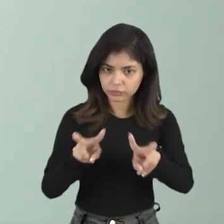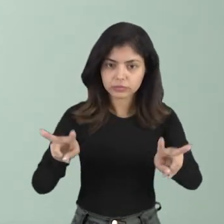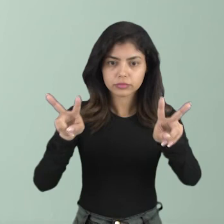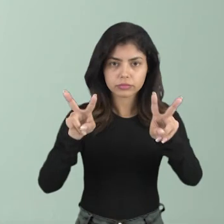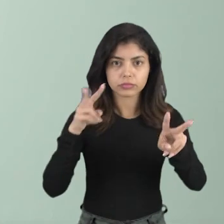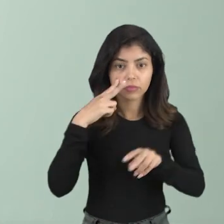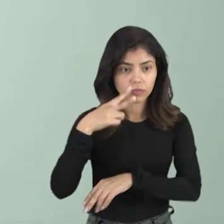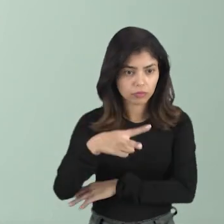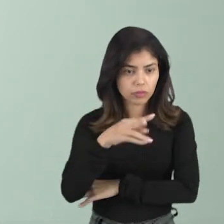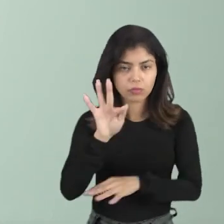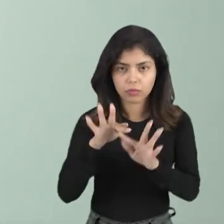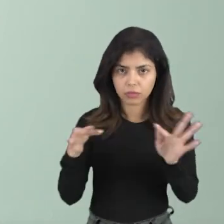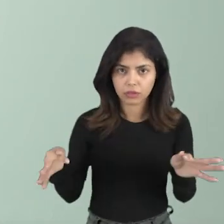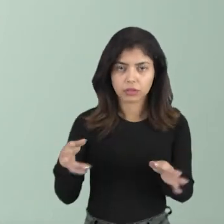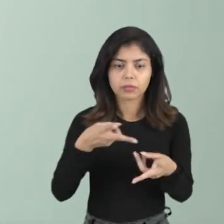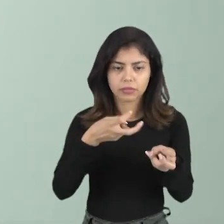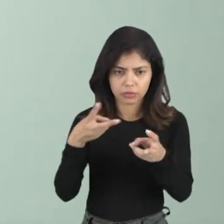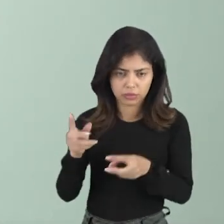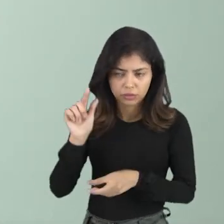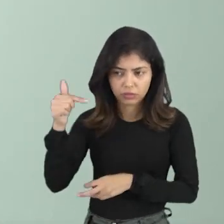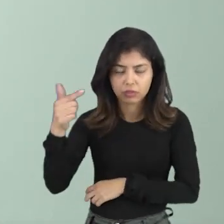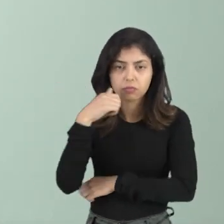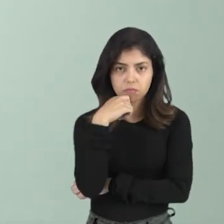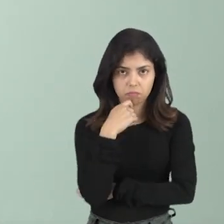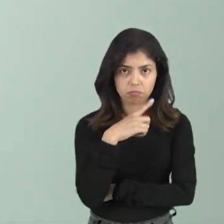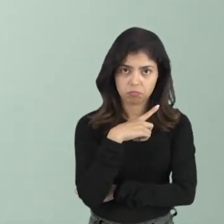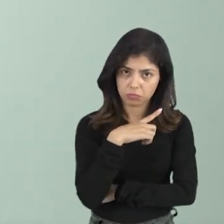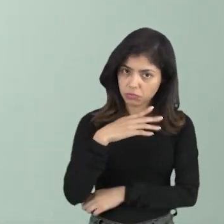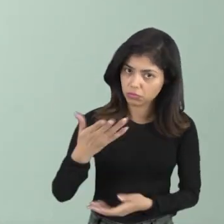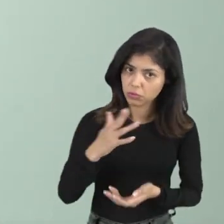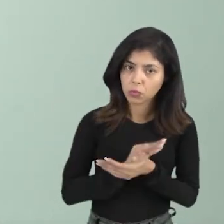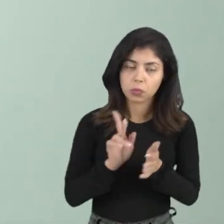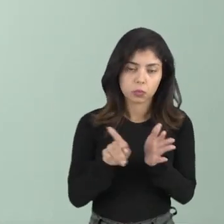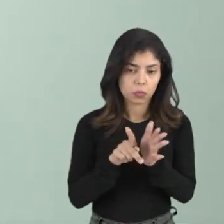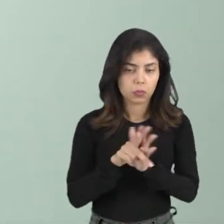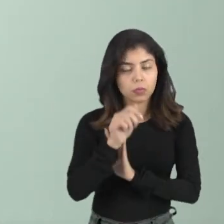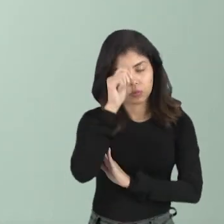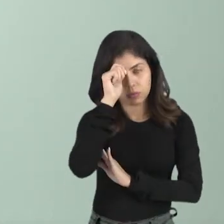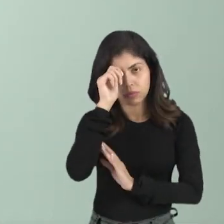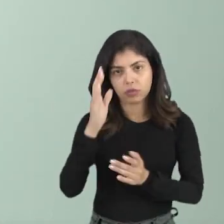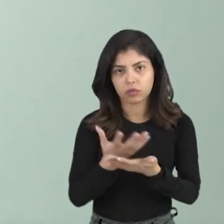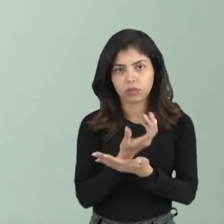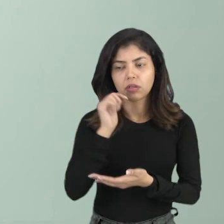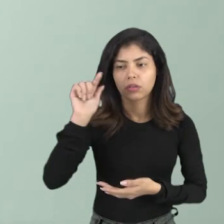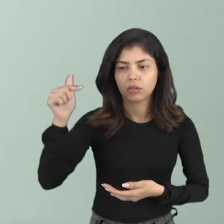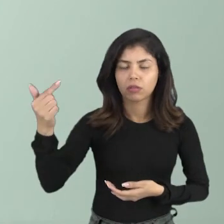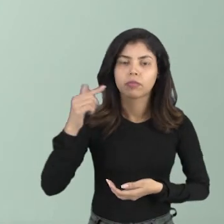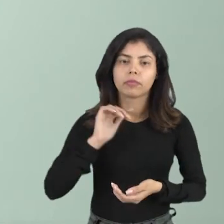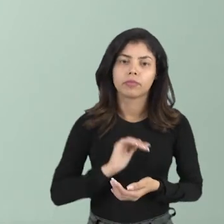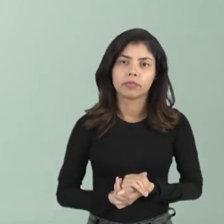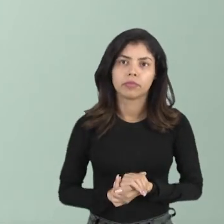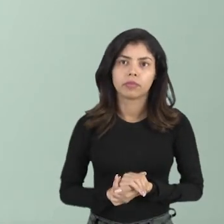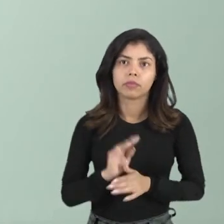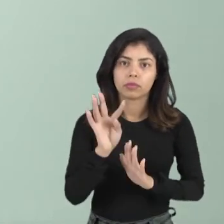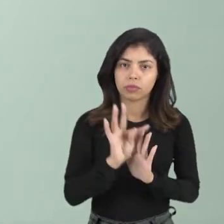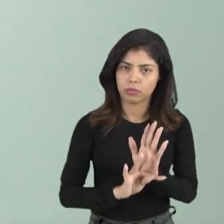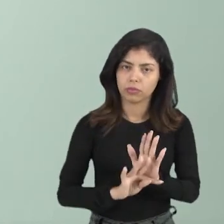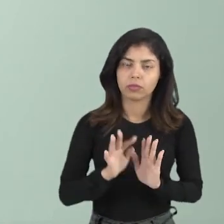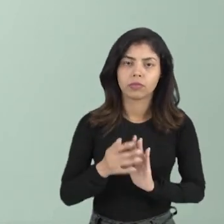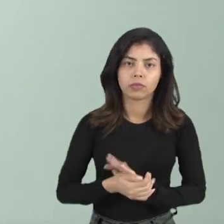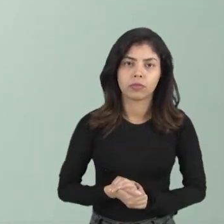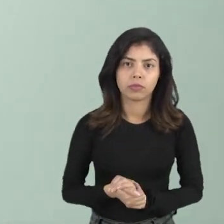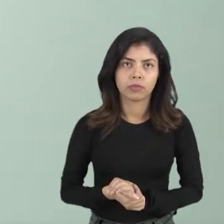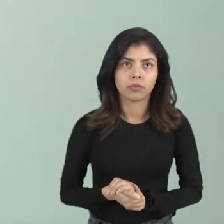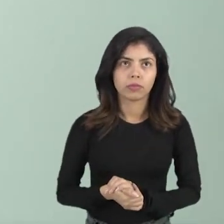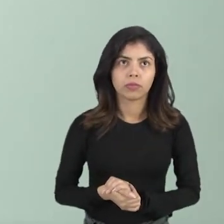visual. Você olha uma frase, você percebe de onde foi tirada, que não foi o próprio autor. Ele retirou de outra obra, de outro